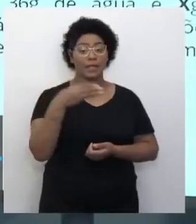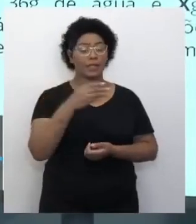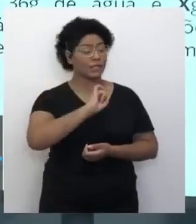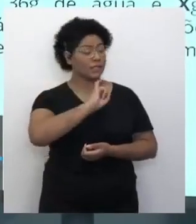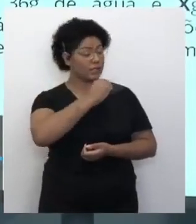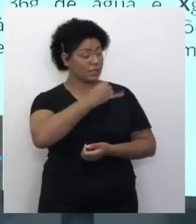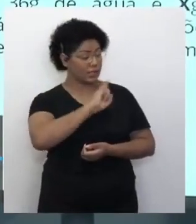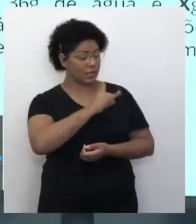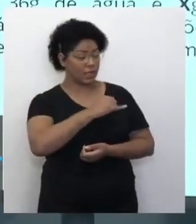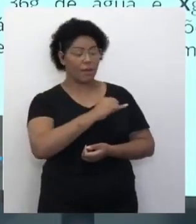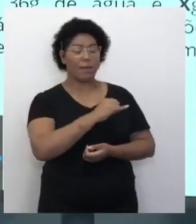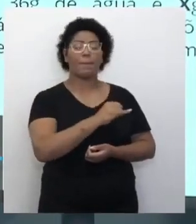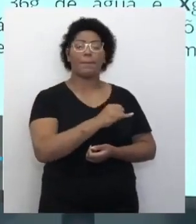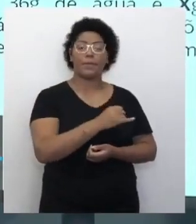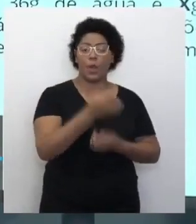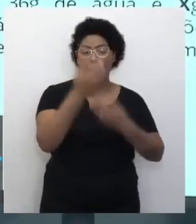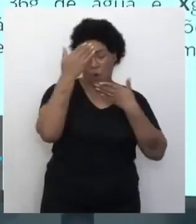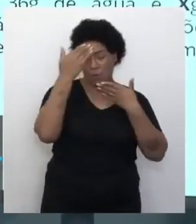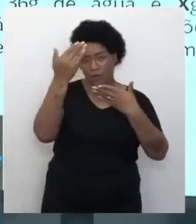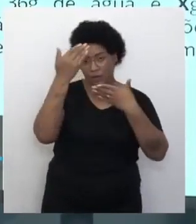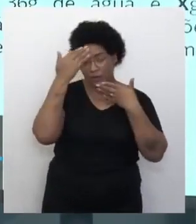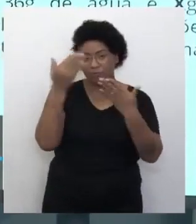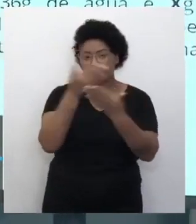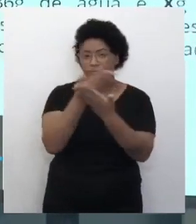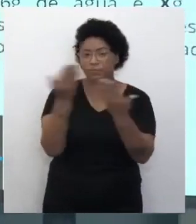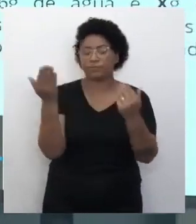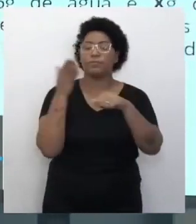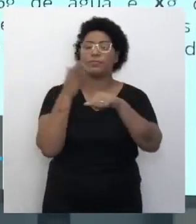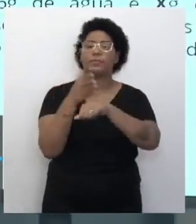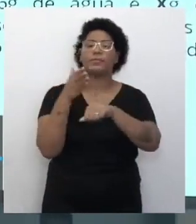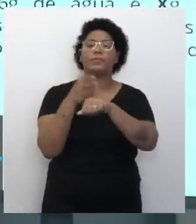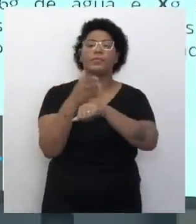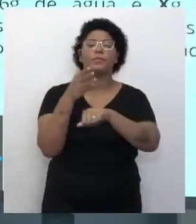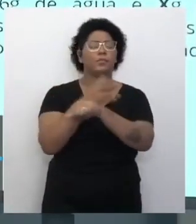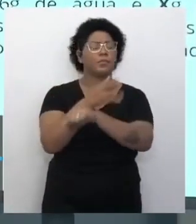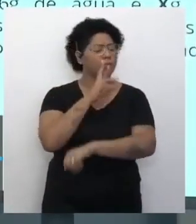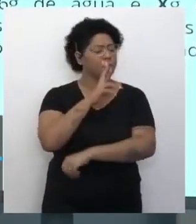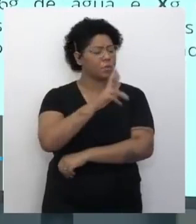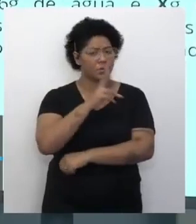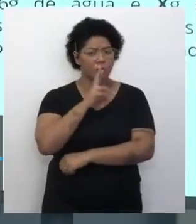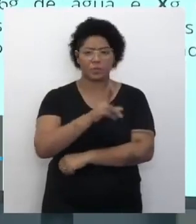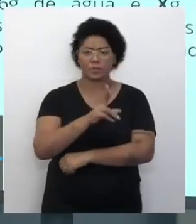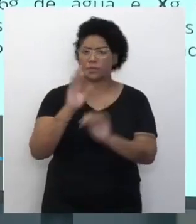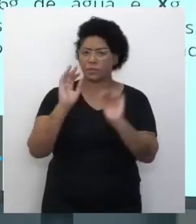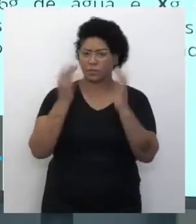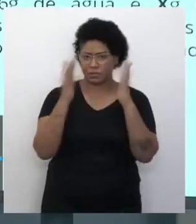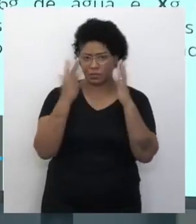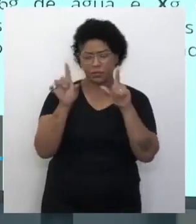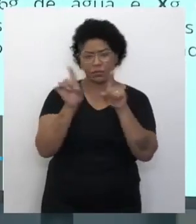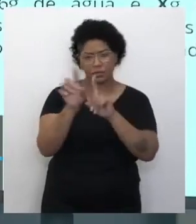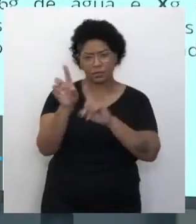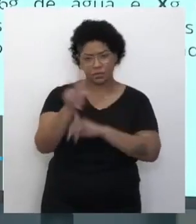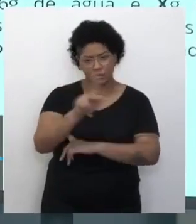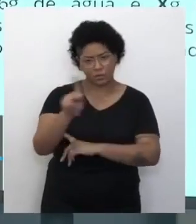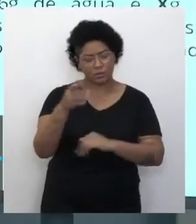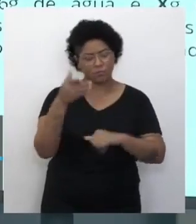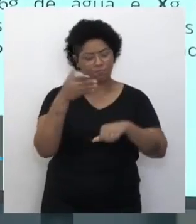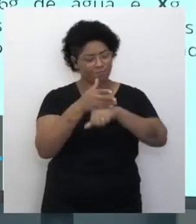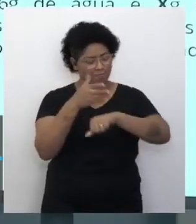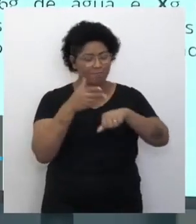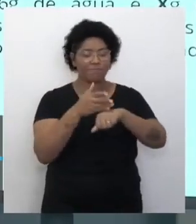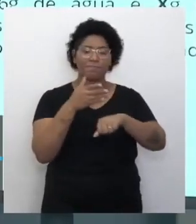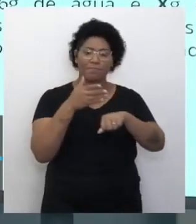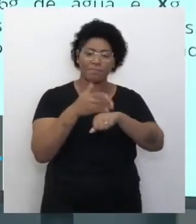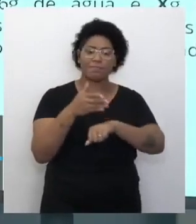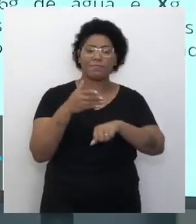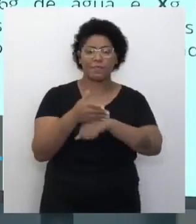pela participação de todos, né? Excelente aí as respostas e os professores aí contribuindo, né, com